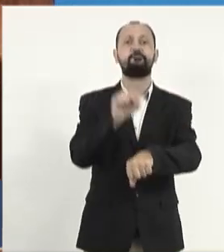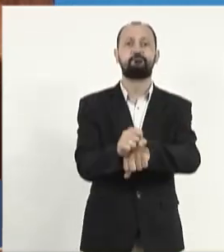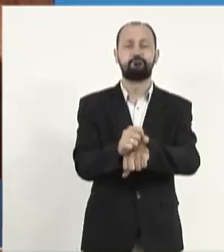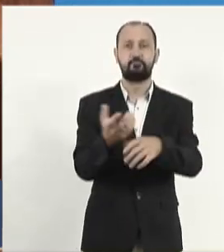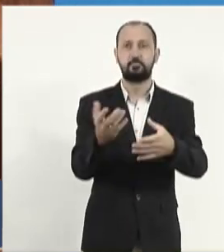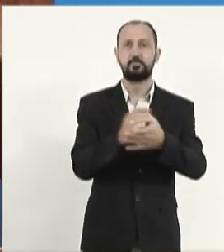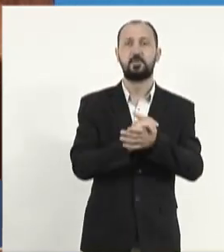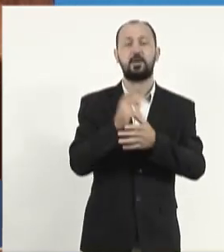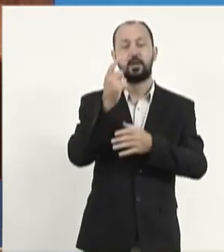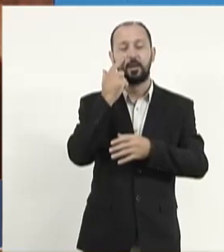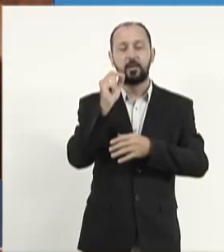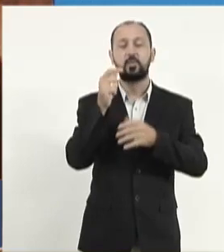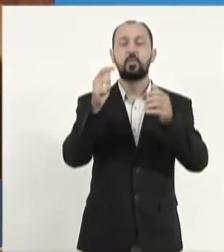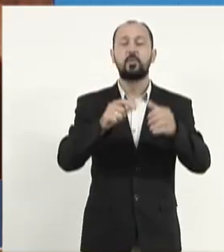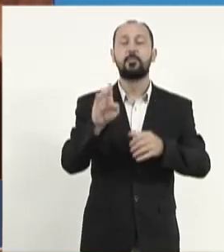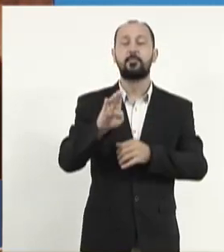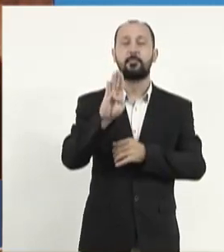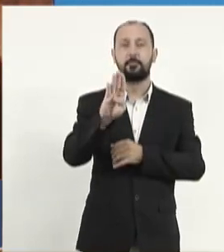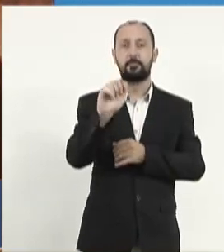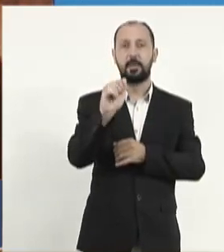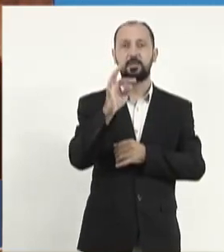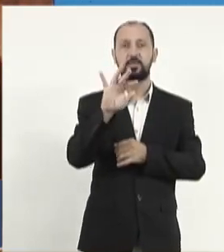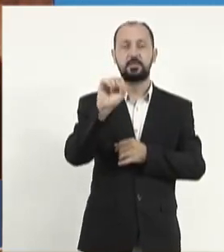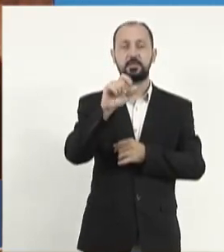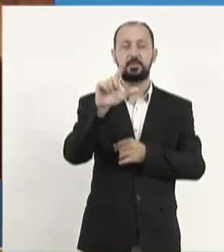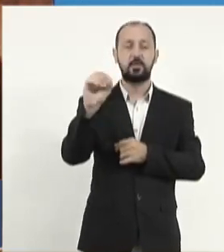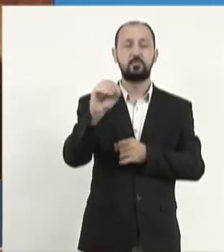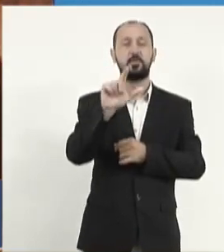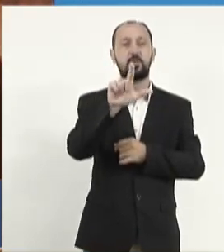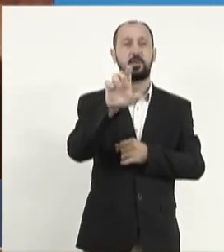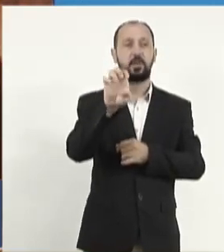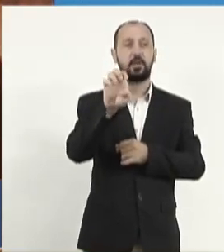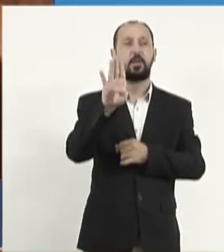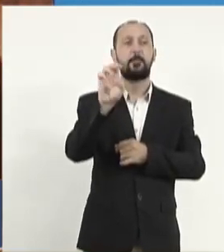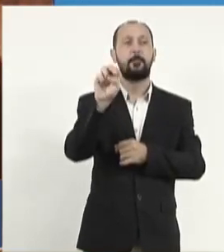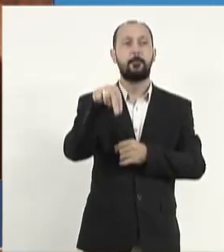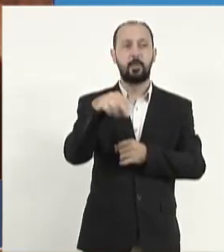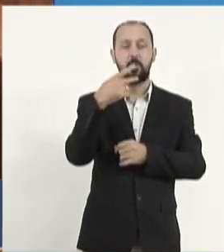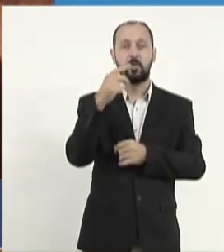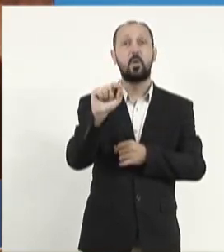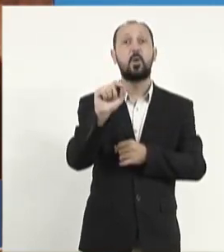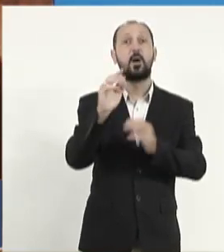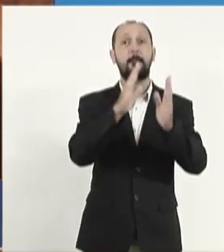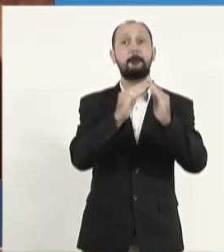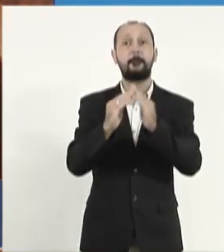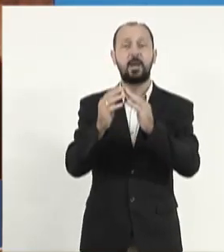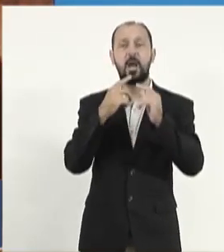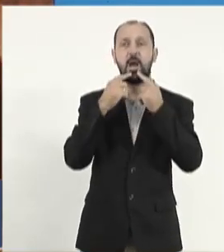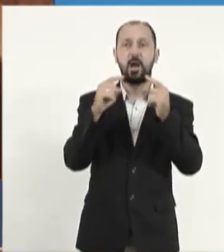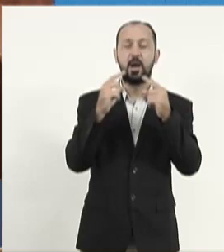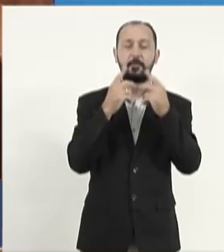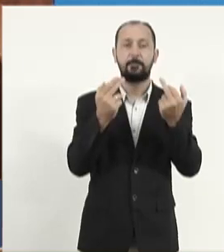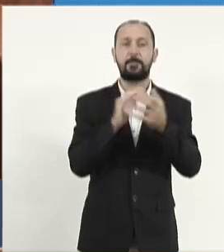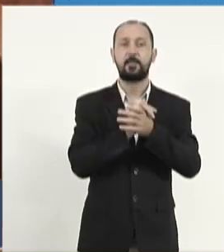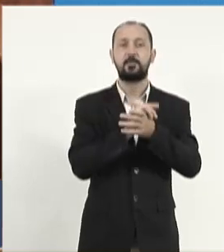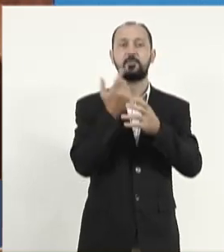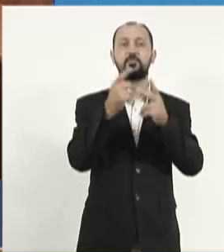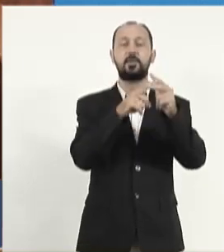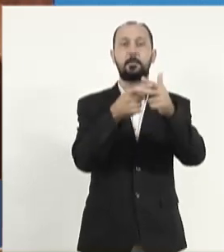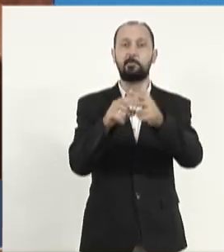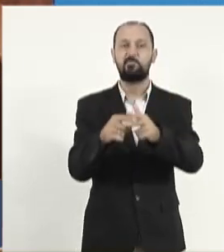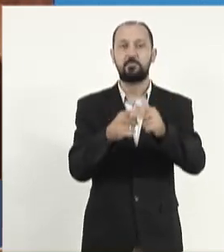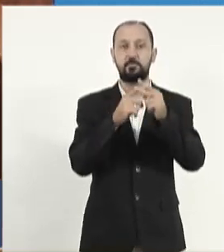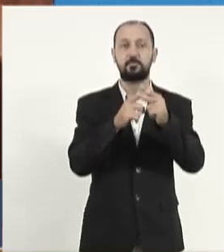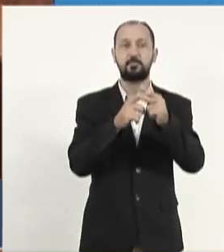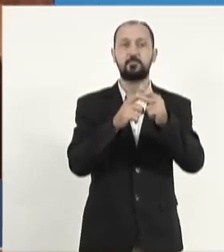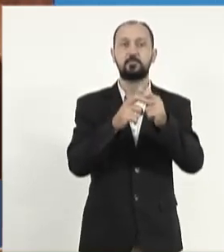Jardim Batistão, no Leblon, sempre acaba a luz. Estão falando aqui os moradores, né? Não tem manutenção. No